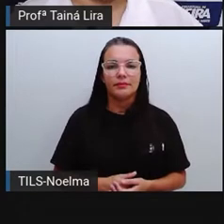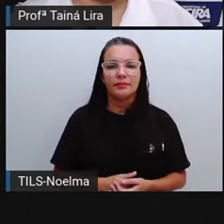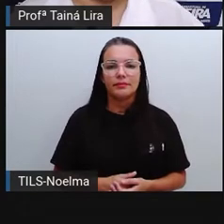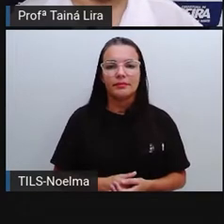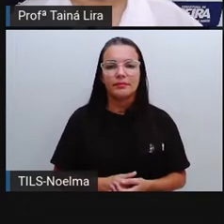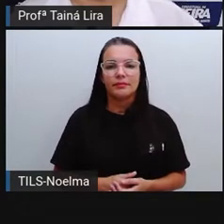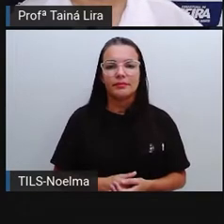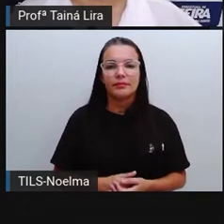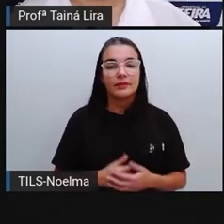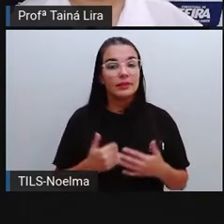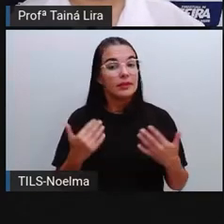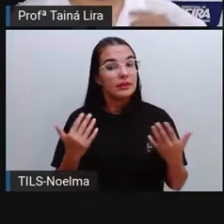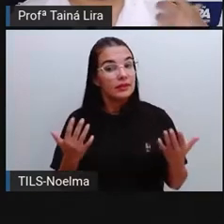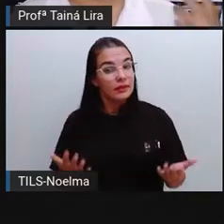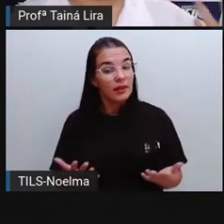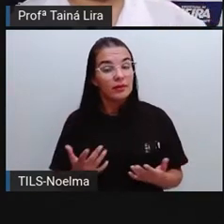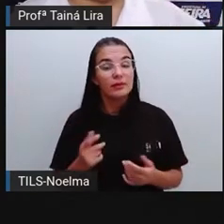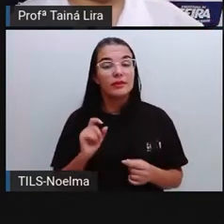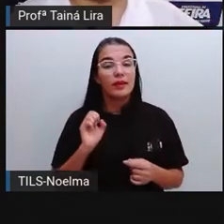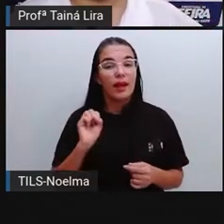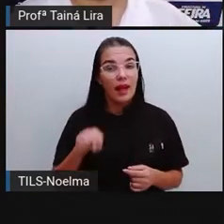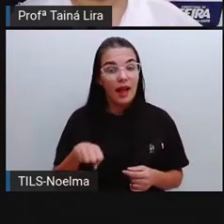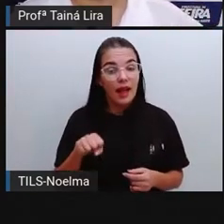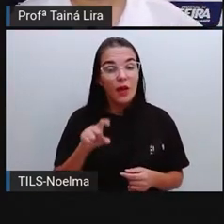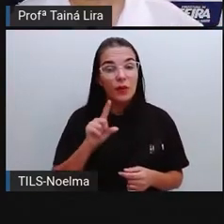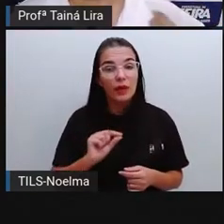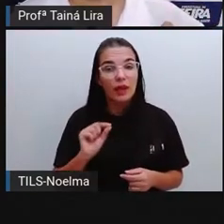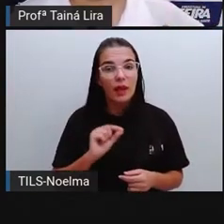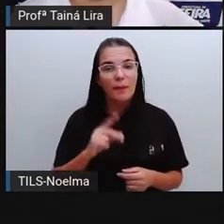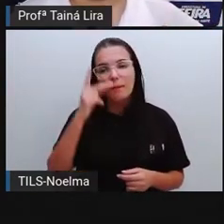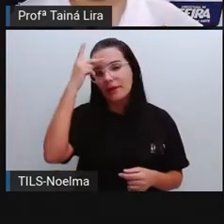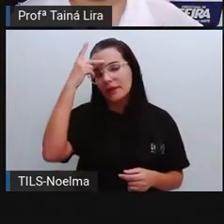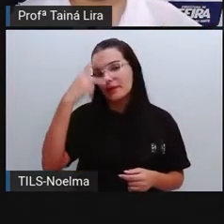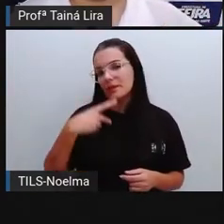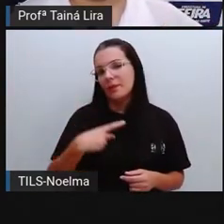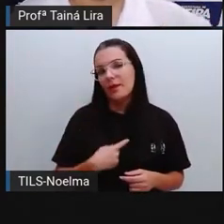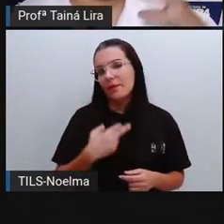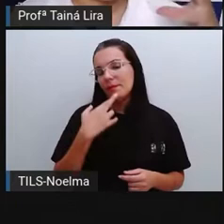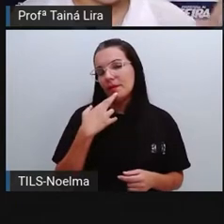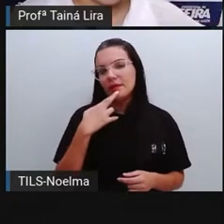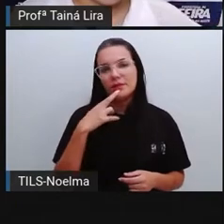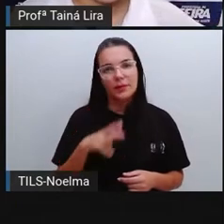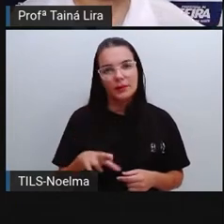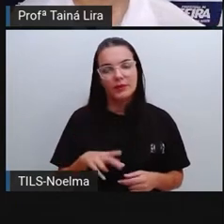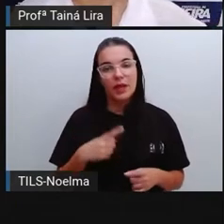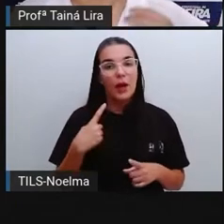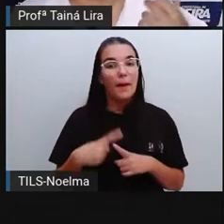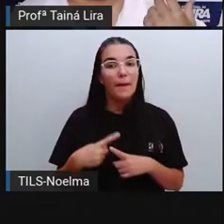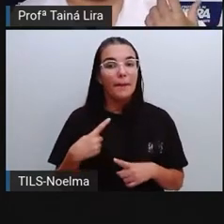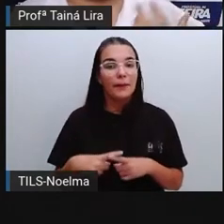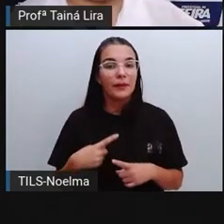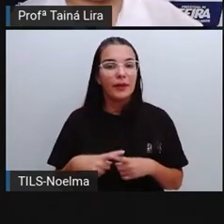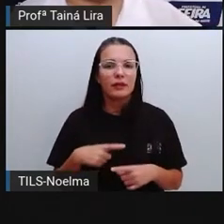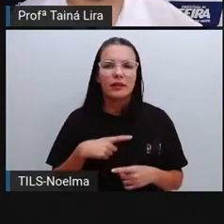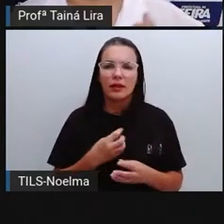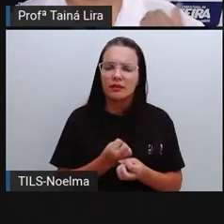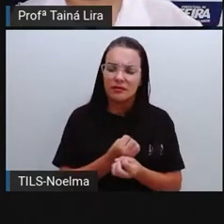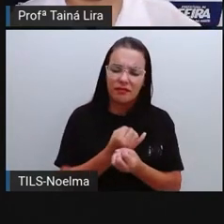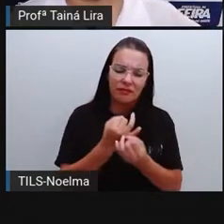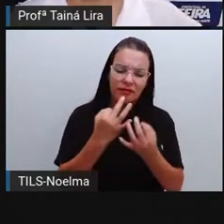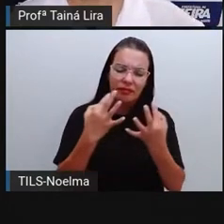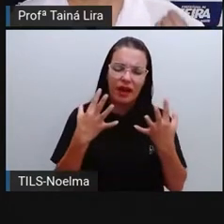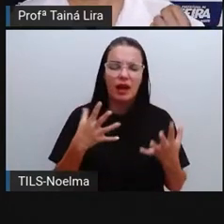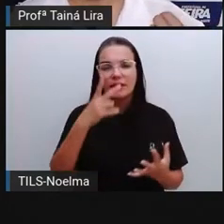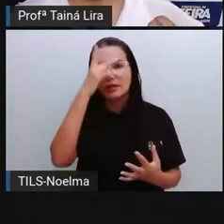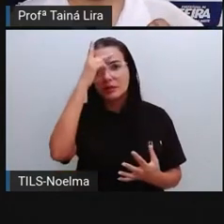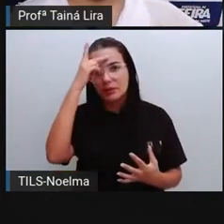E aí, é uma questão muito pessoal, né? Eu sei que várias pessoas